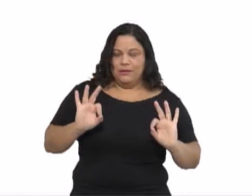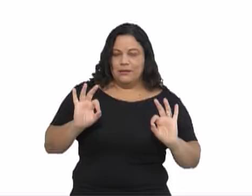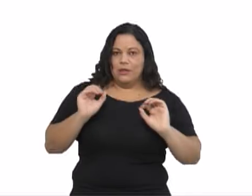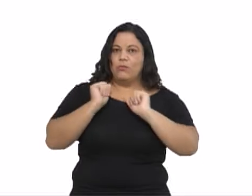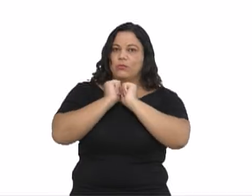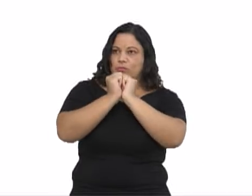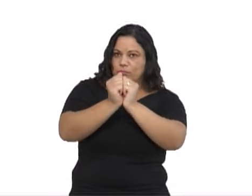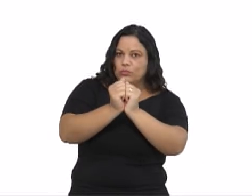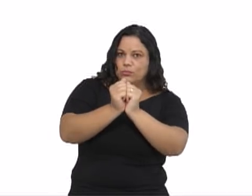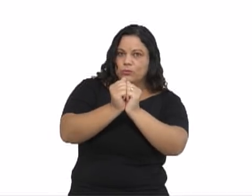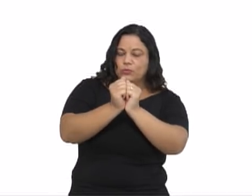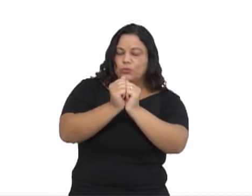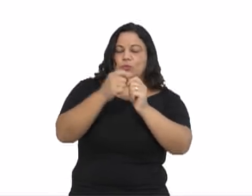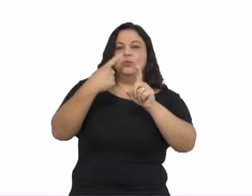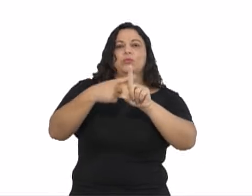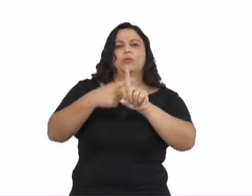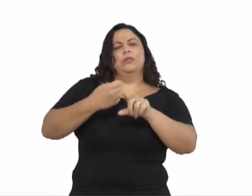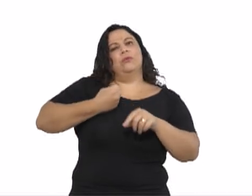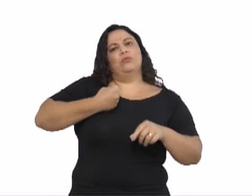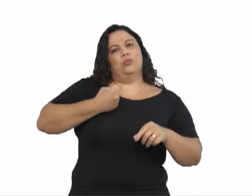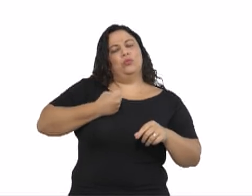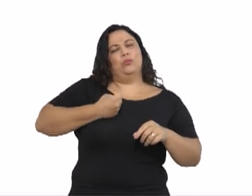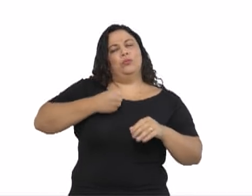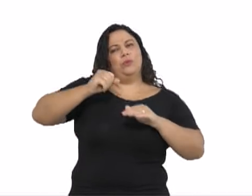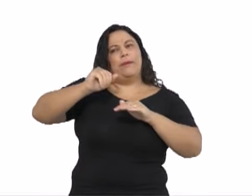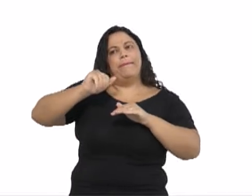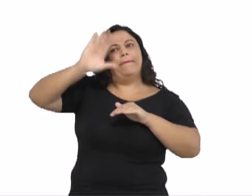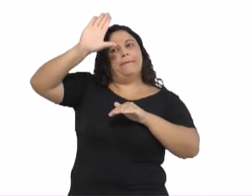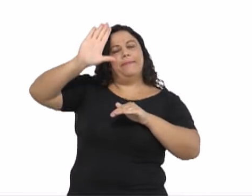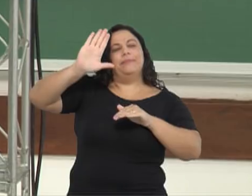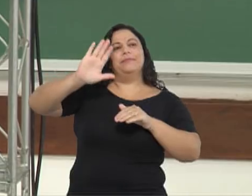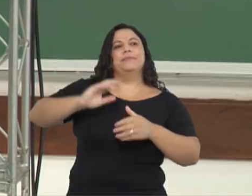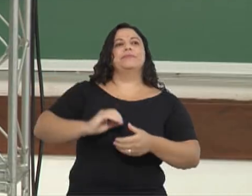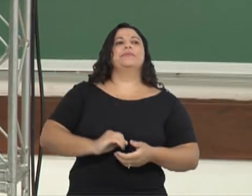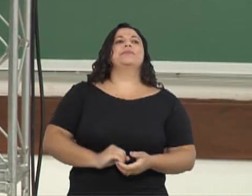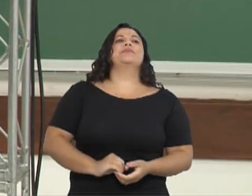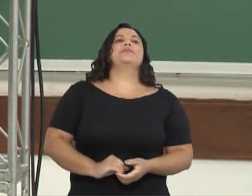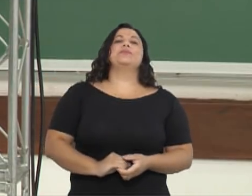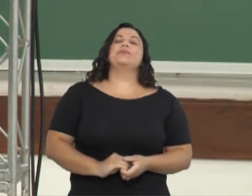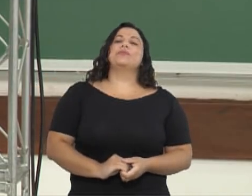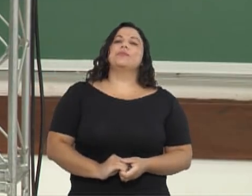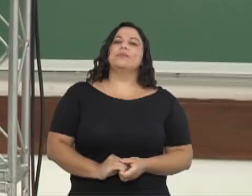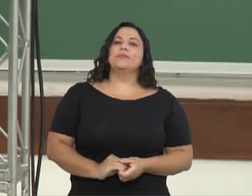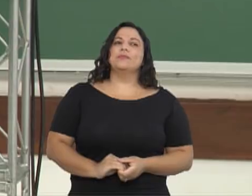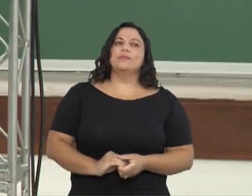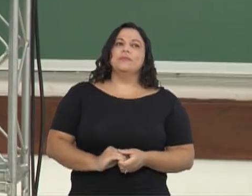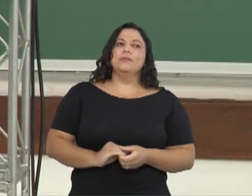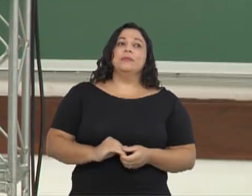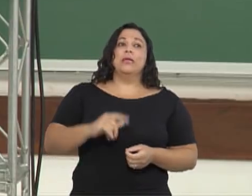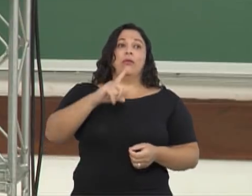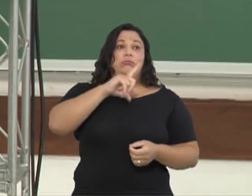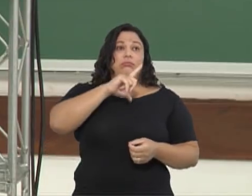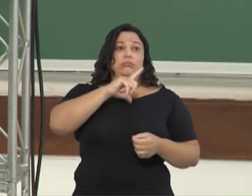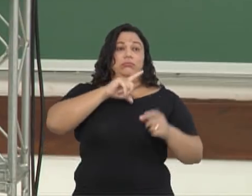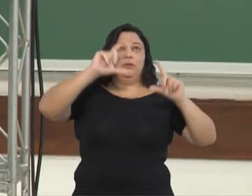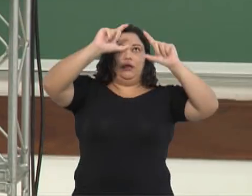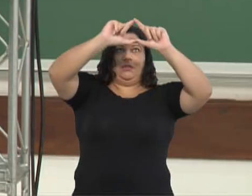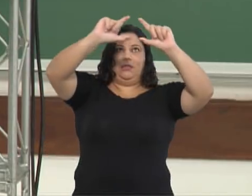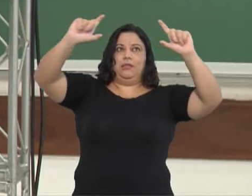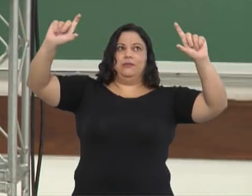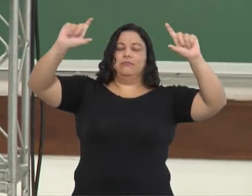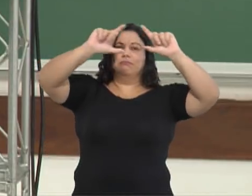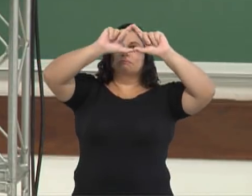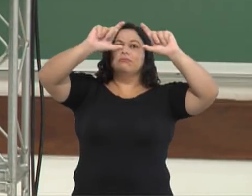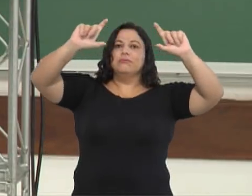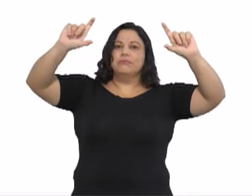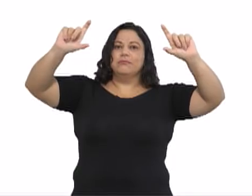juntos porque os números já aumentaram, ok? Então, olha lá. Nós temos nesta tabelinha aqui em